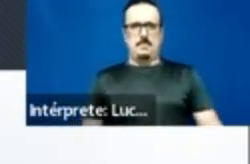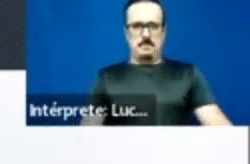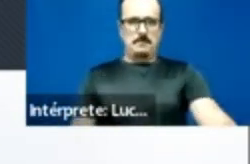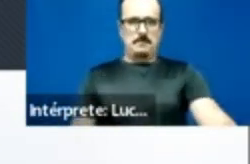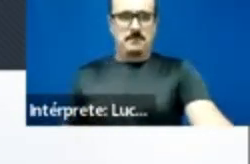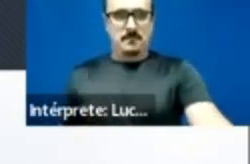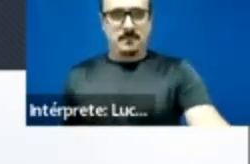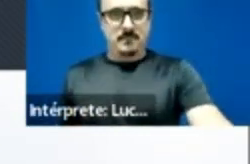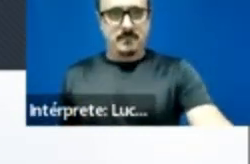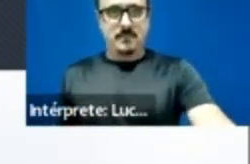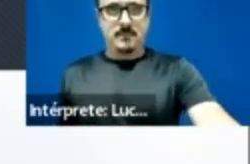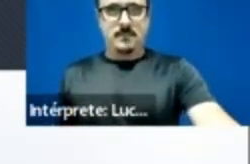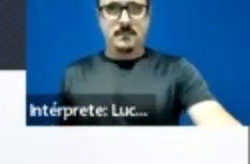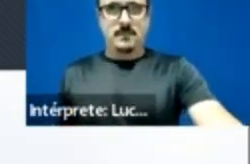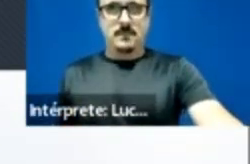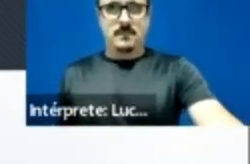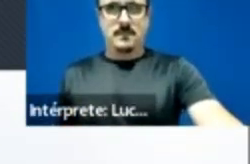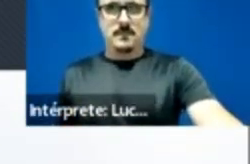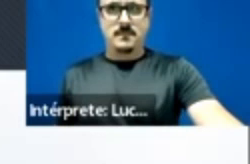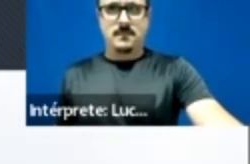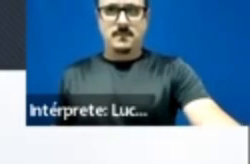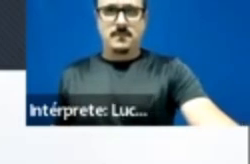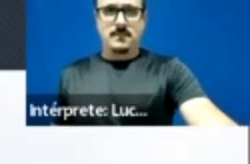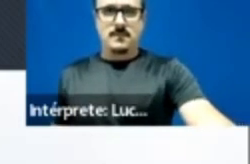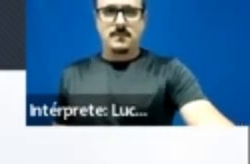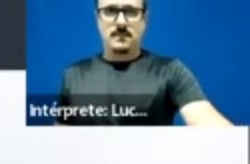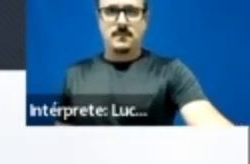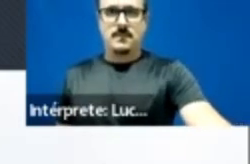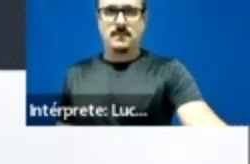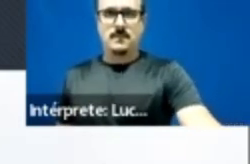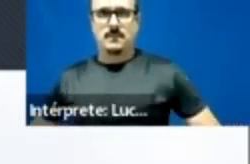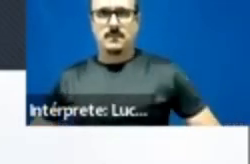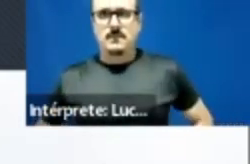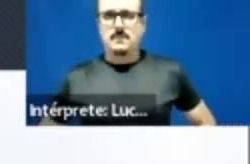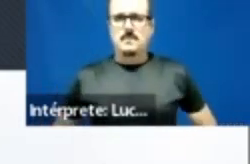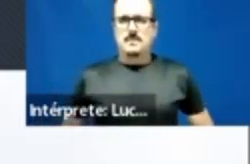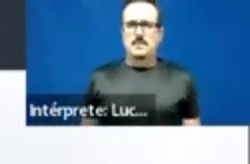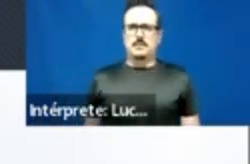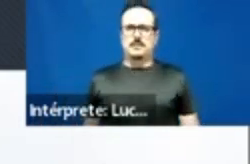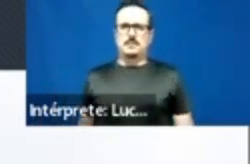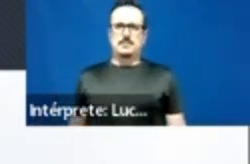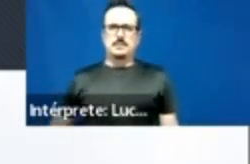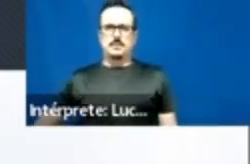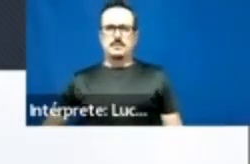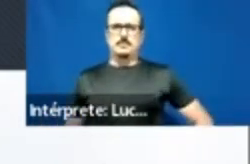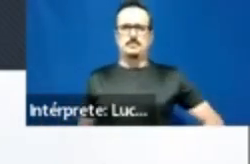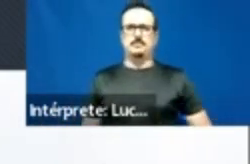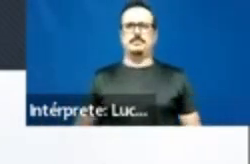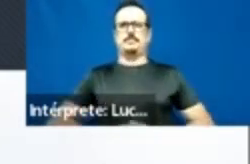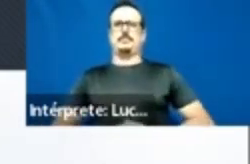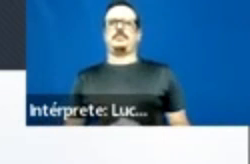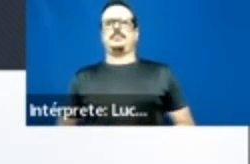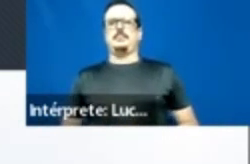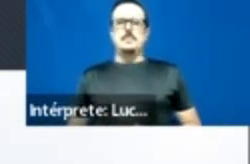com o Silocimol, é pioneira com água tratada magneticamente, e vocês vão ver já já vários depoimentos que comprovam a eficácia do